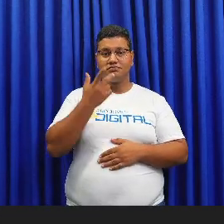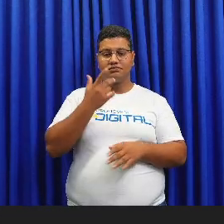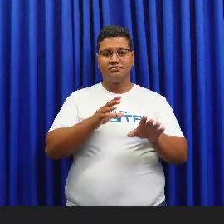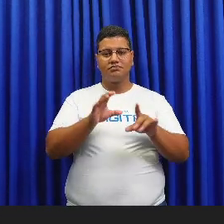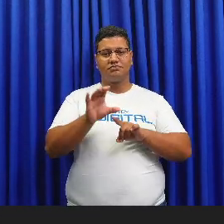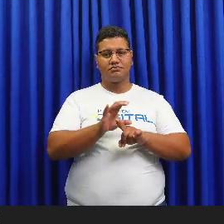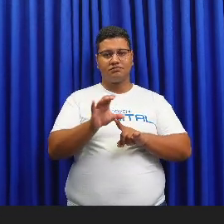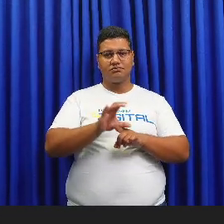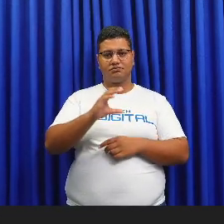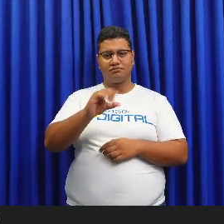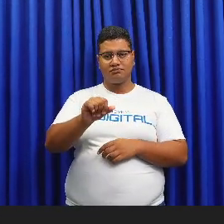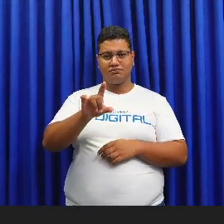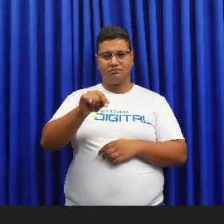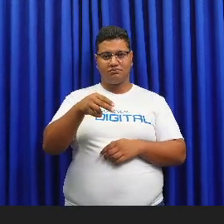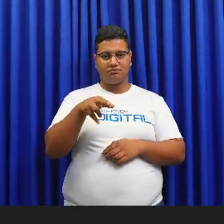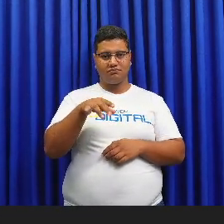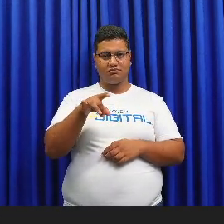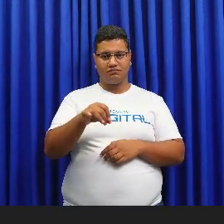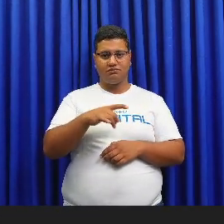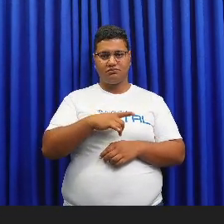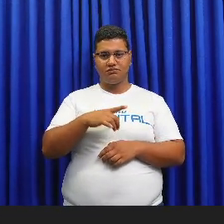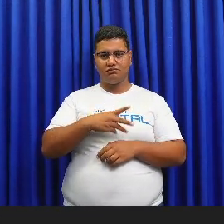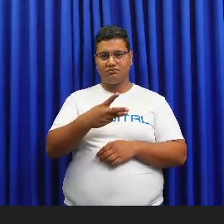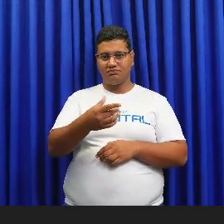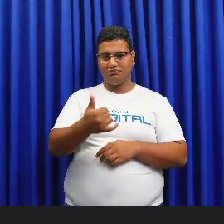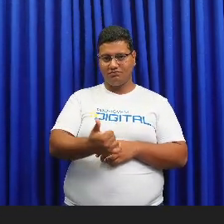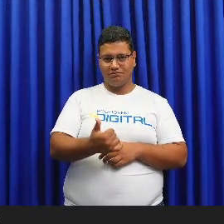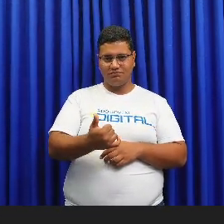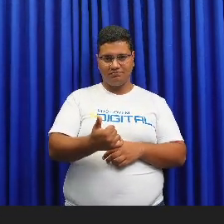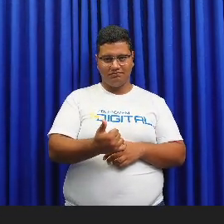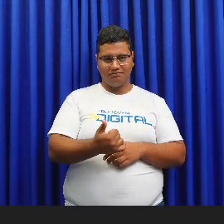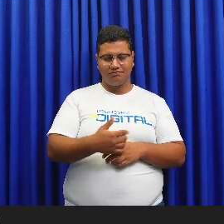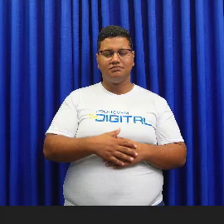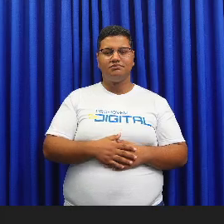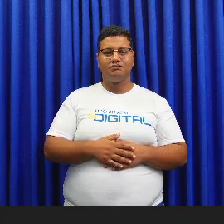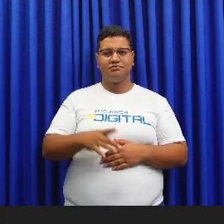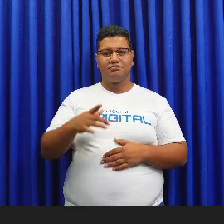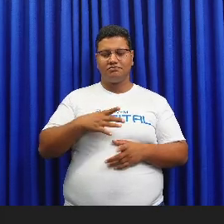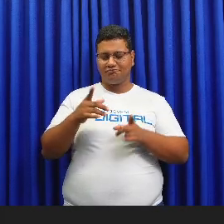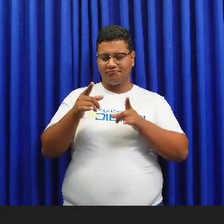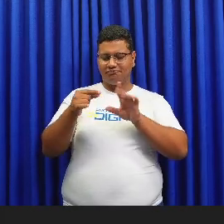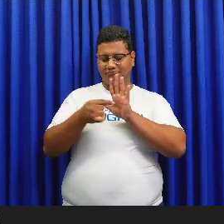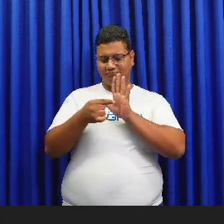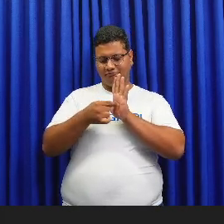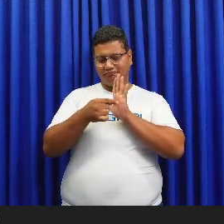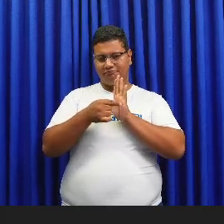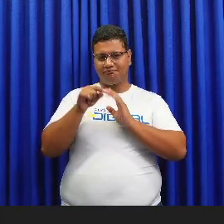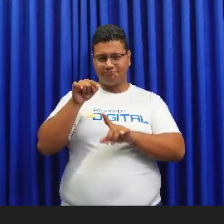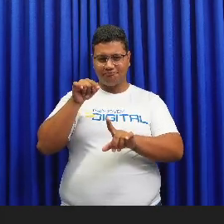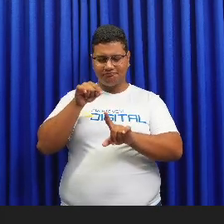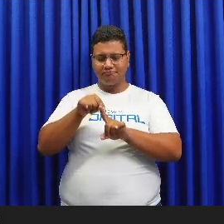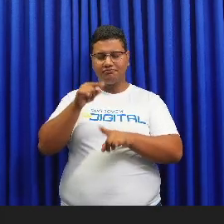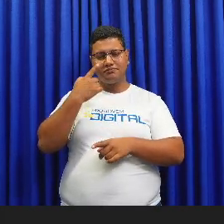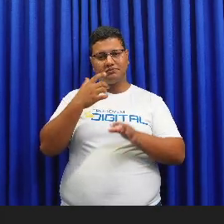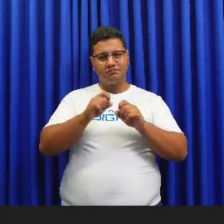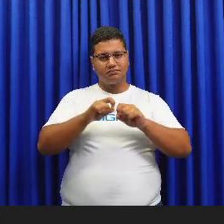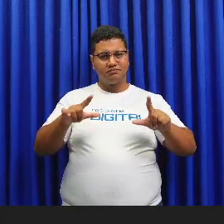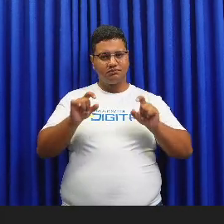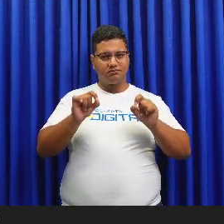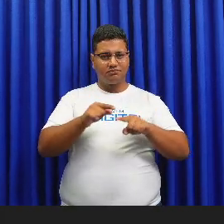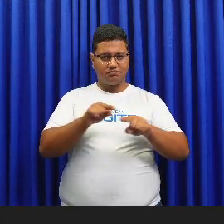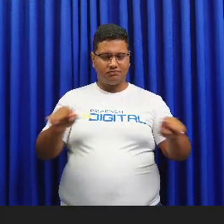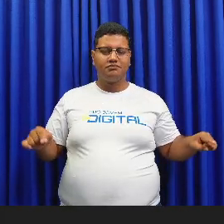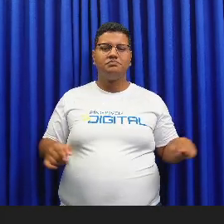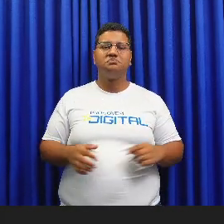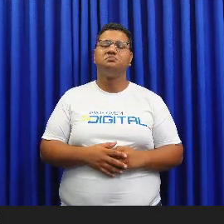Google Calendário. É esse bem aqui, que tem o 31. Bem aqui no meiozinho. Você vai clicar nele e vamos ver o que vai aparecer para